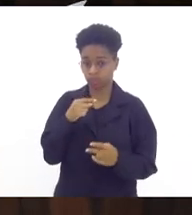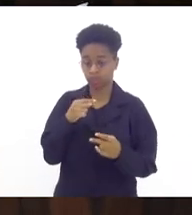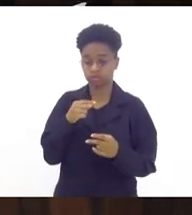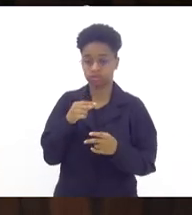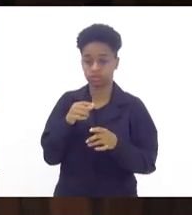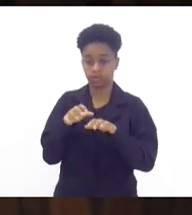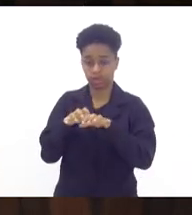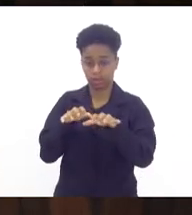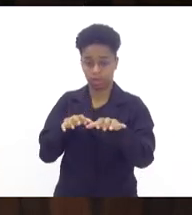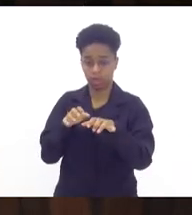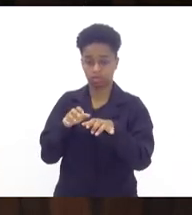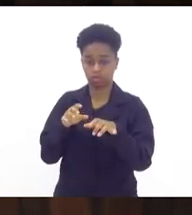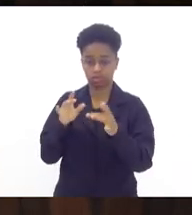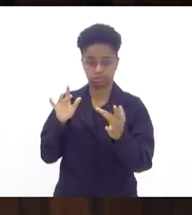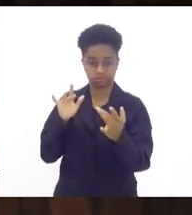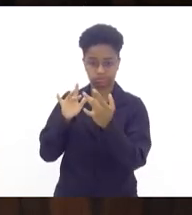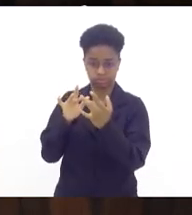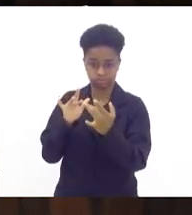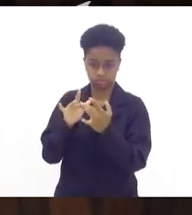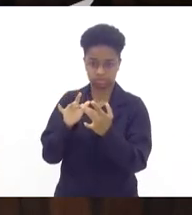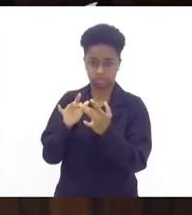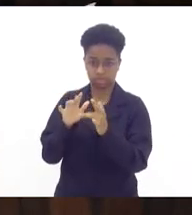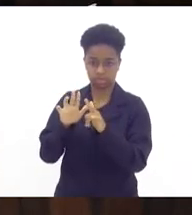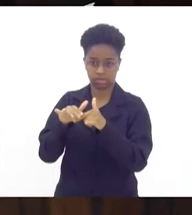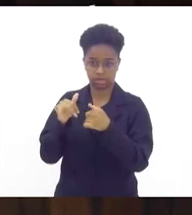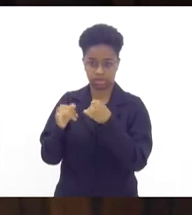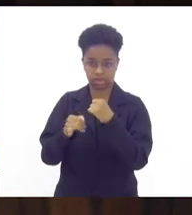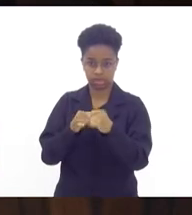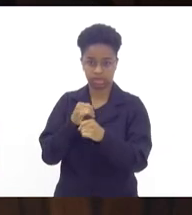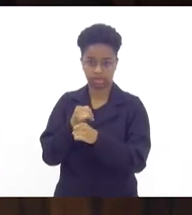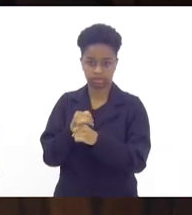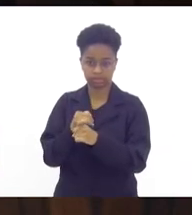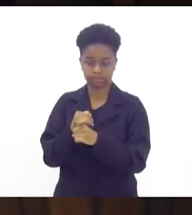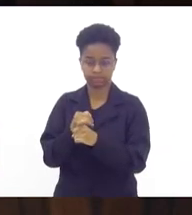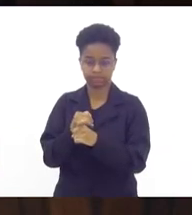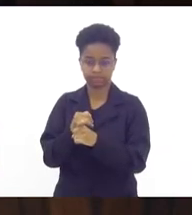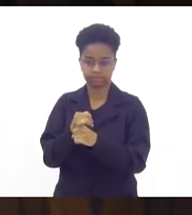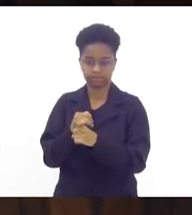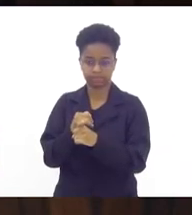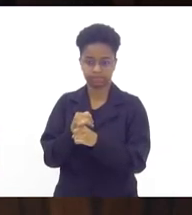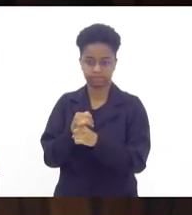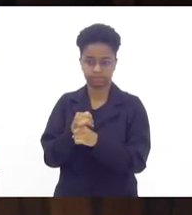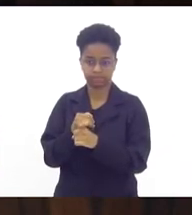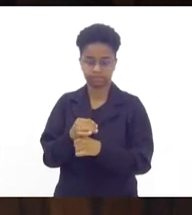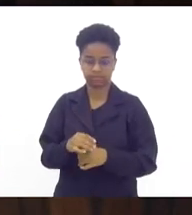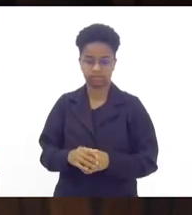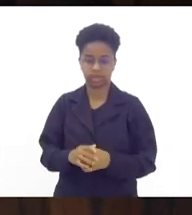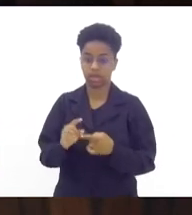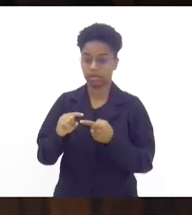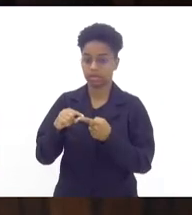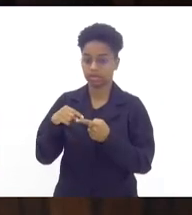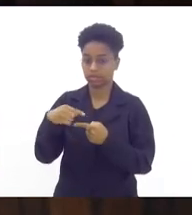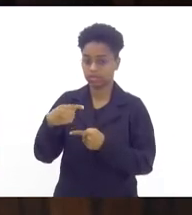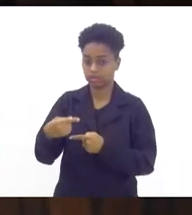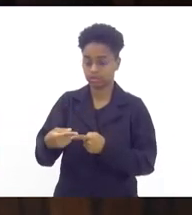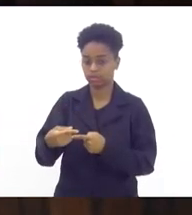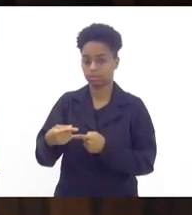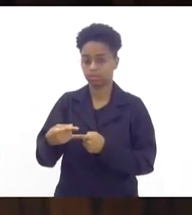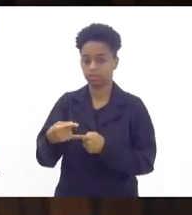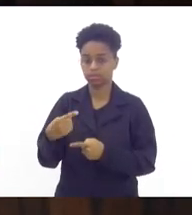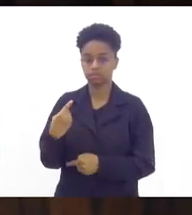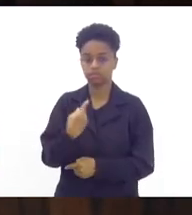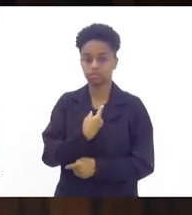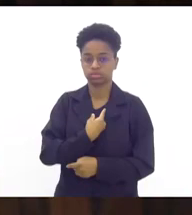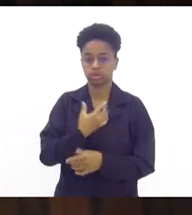BEP através da internet tá e posterior nós vamos ouvir